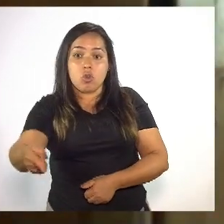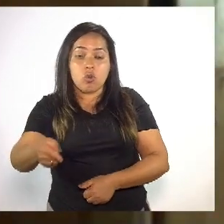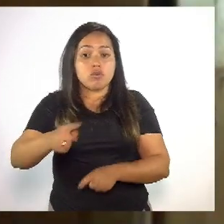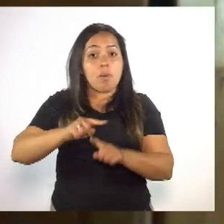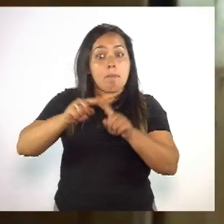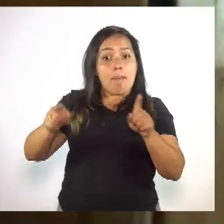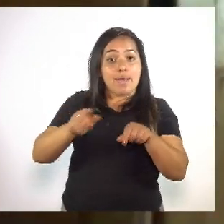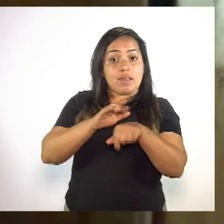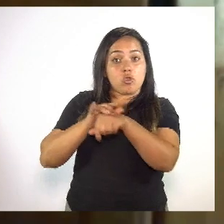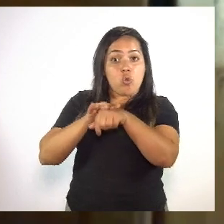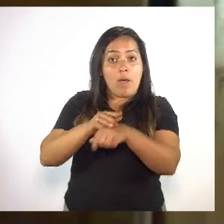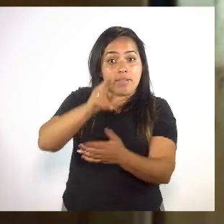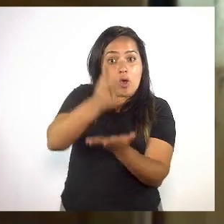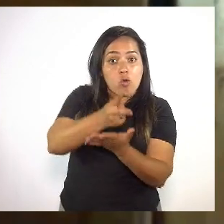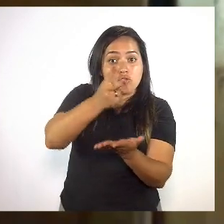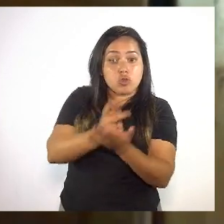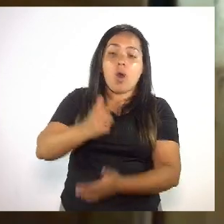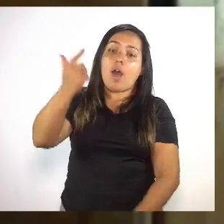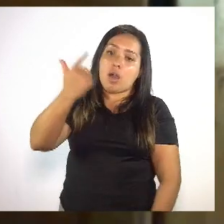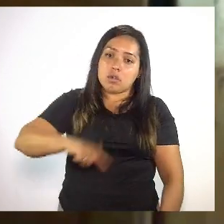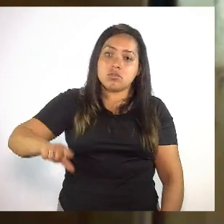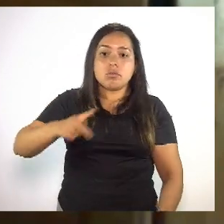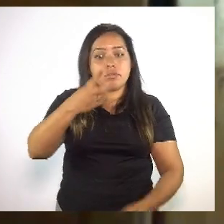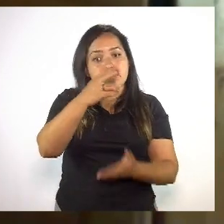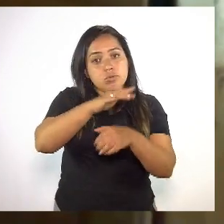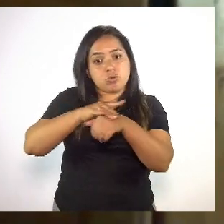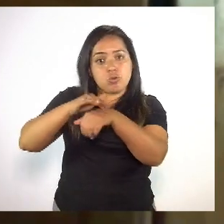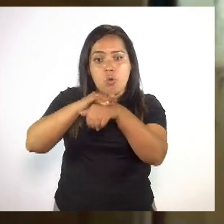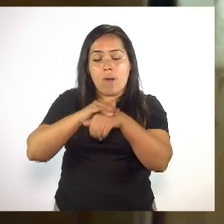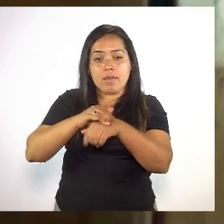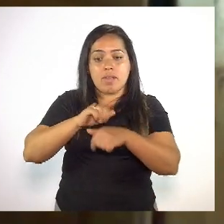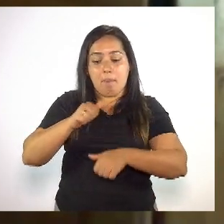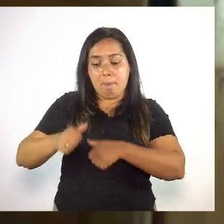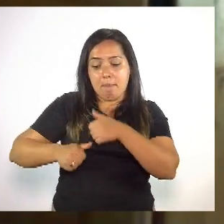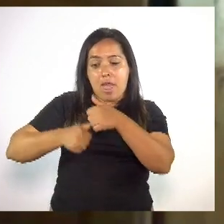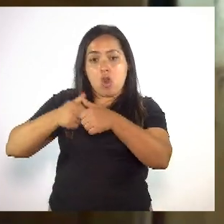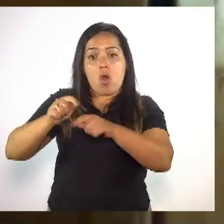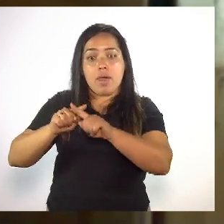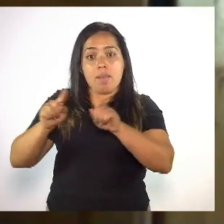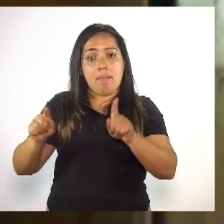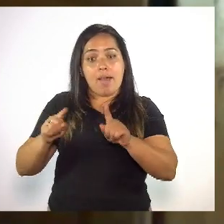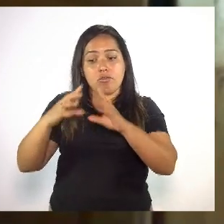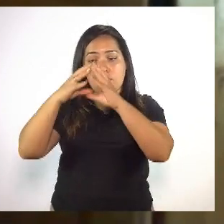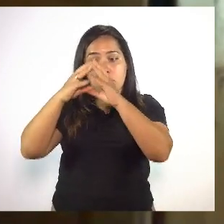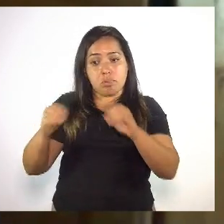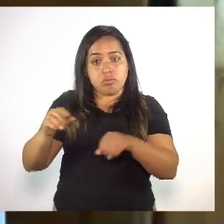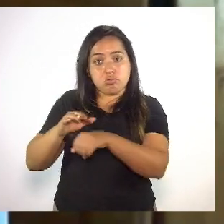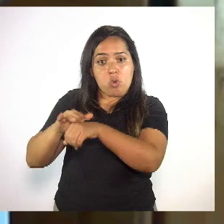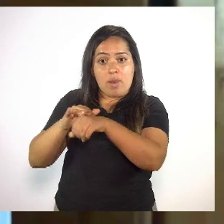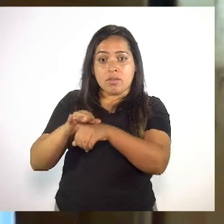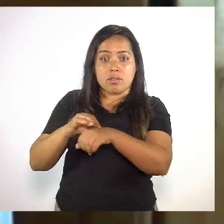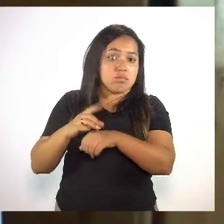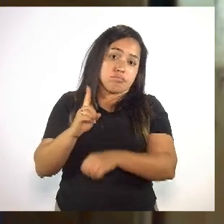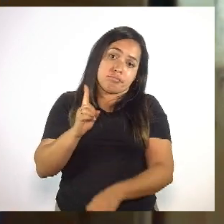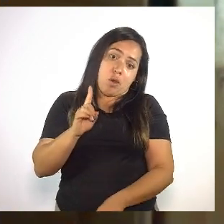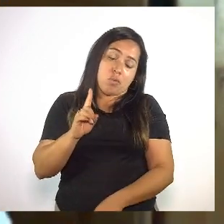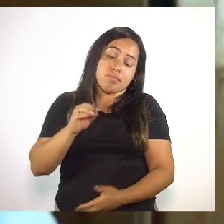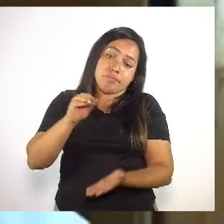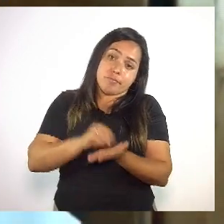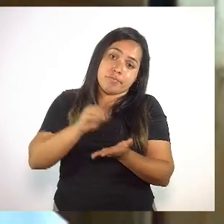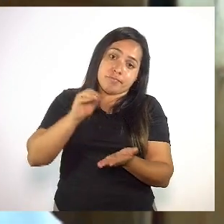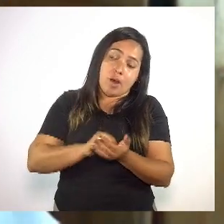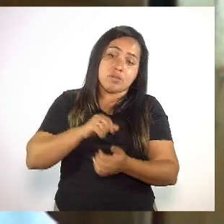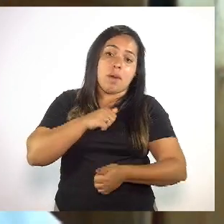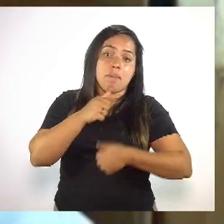não foi embora, eu continuo doente, mesmo com melhora. Então, a irregularidade número 3,